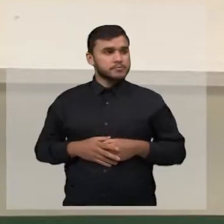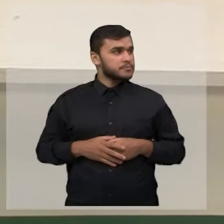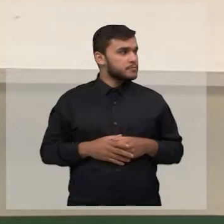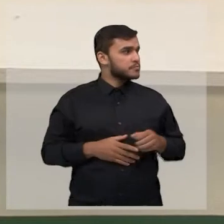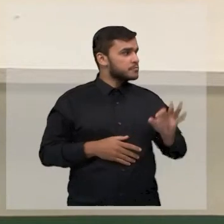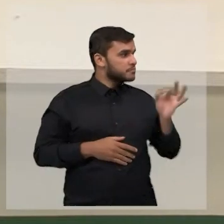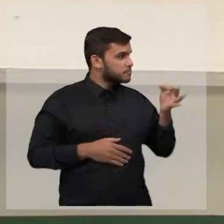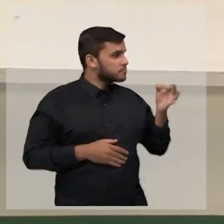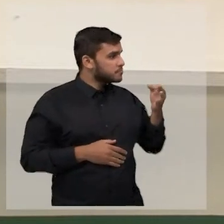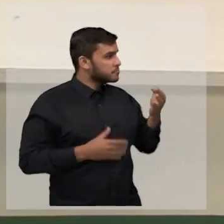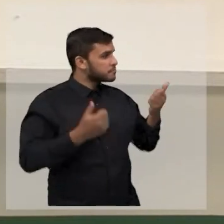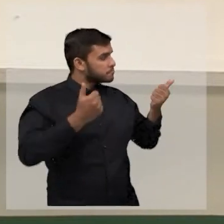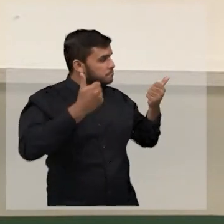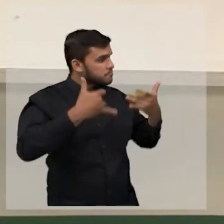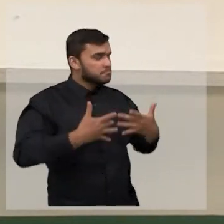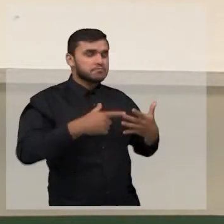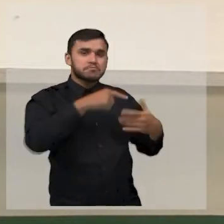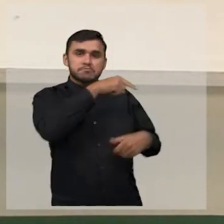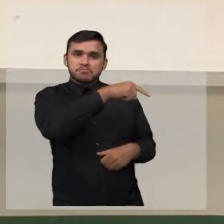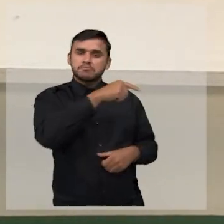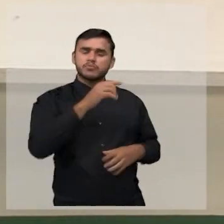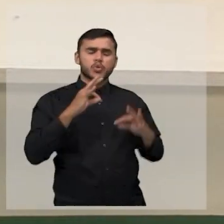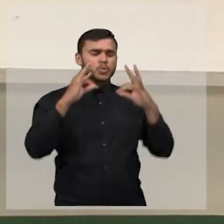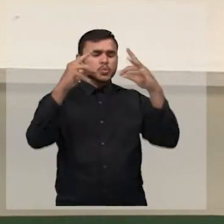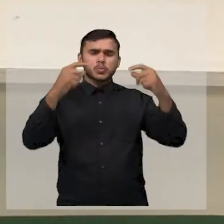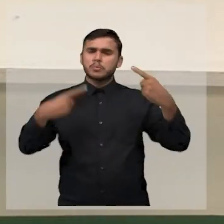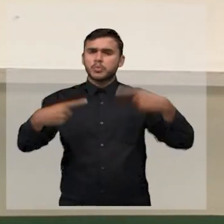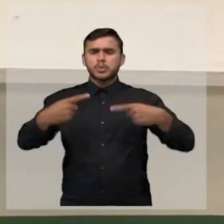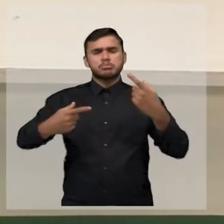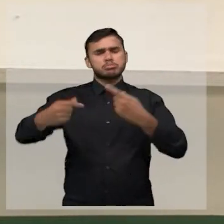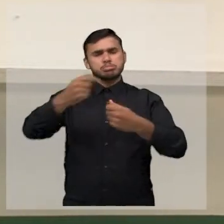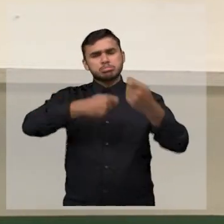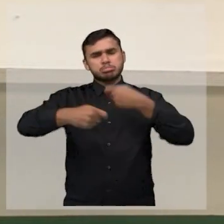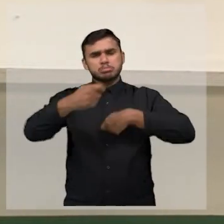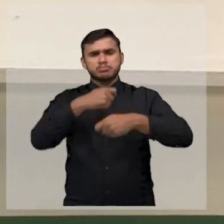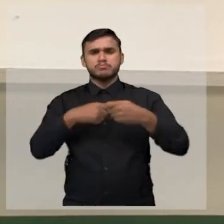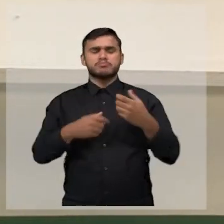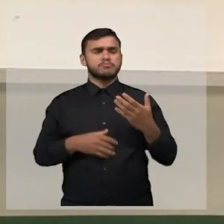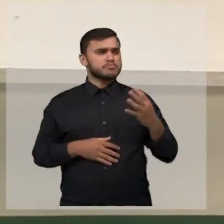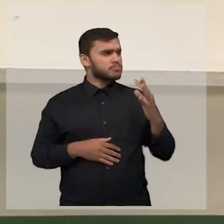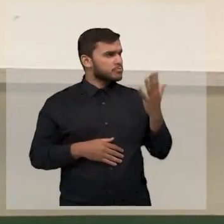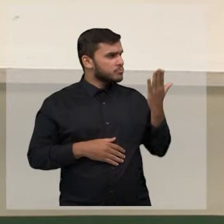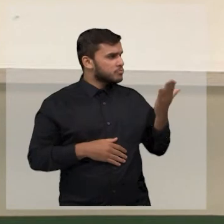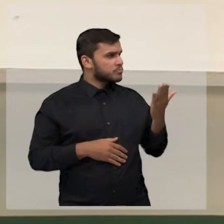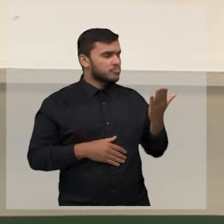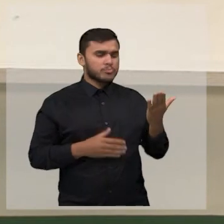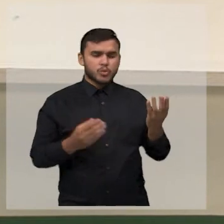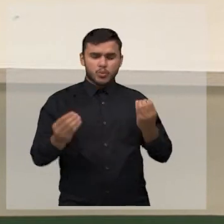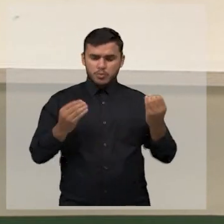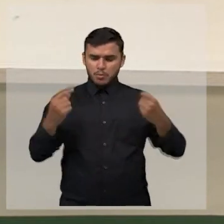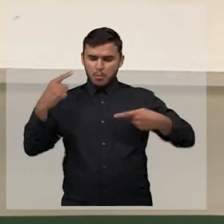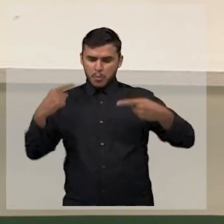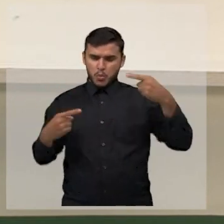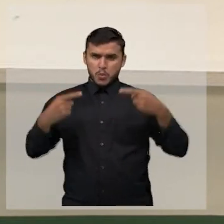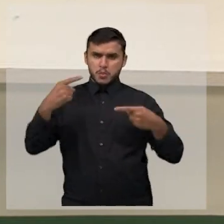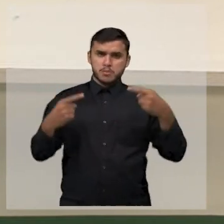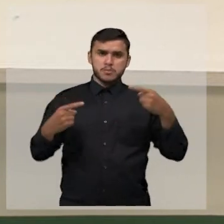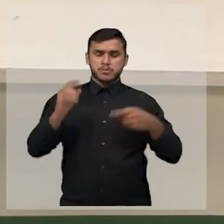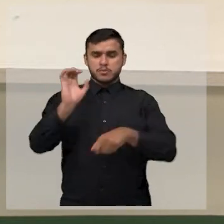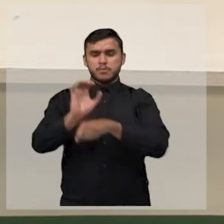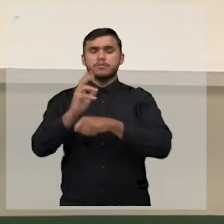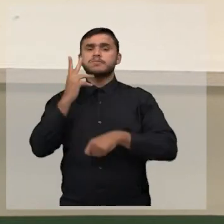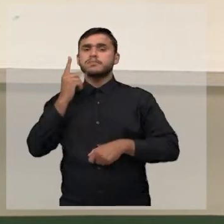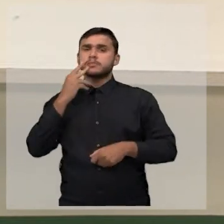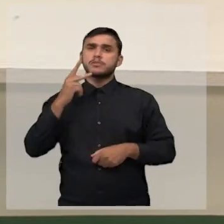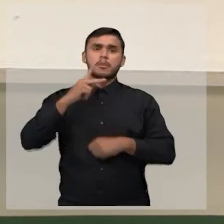atualizados os planos, as conjunturas e os horizontes da política, da economia, né, do jogo de poder no